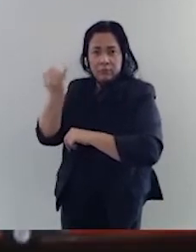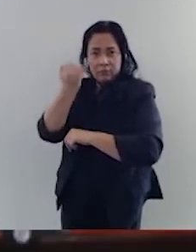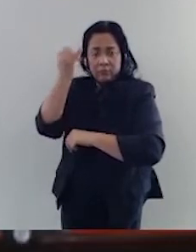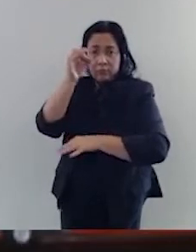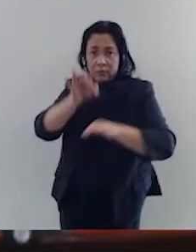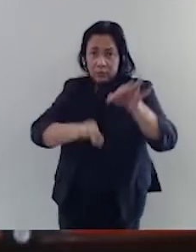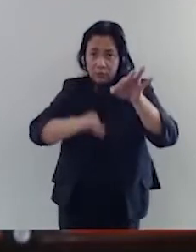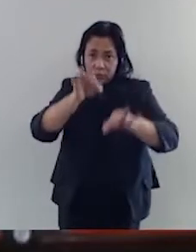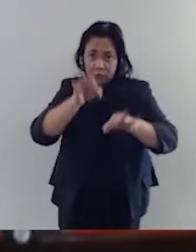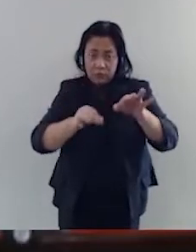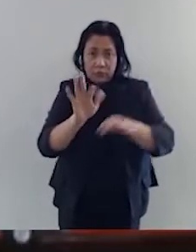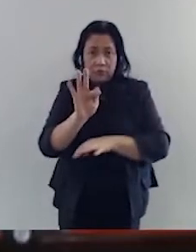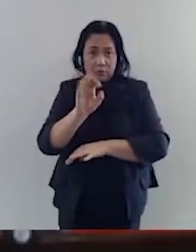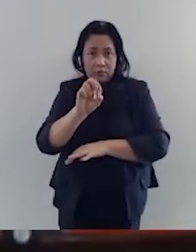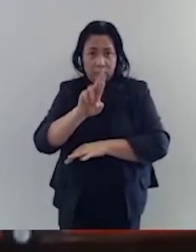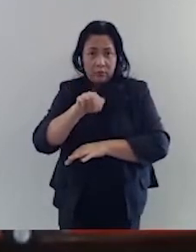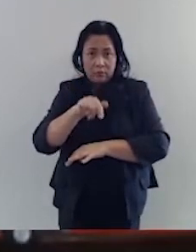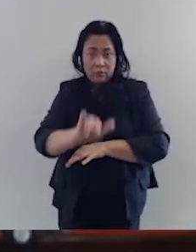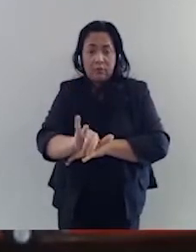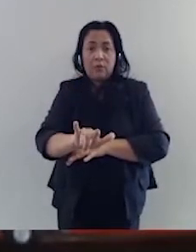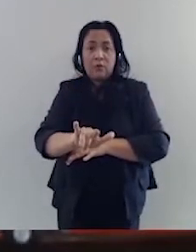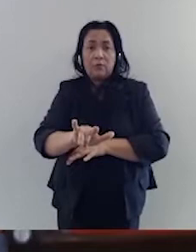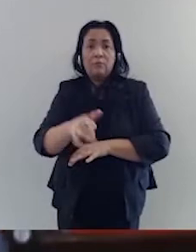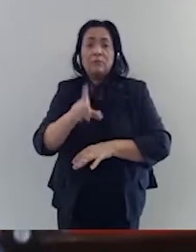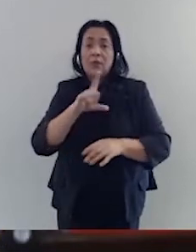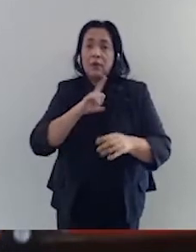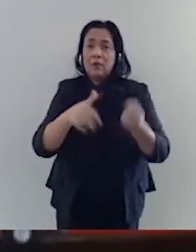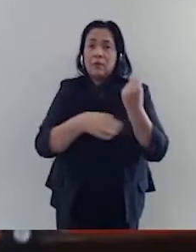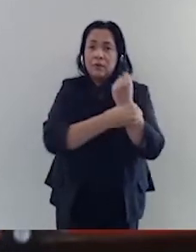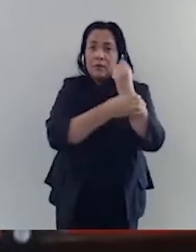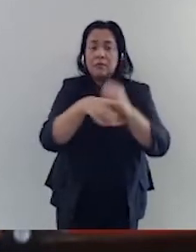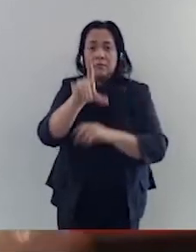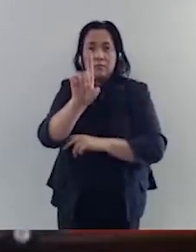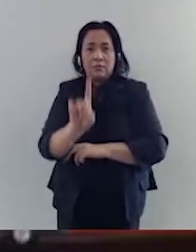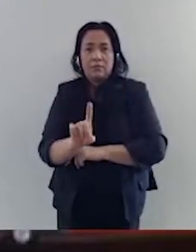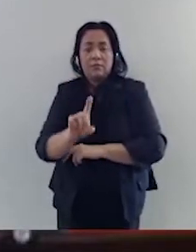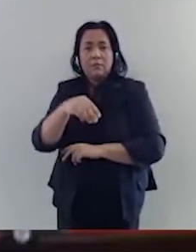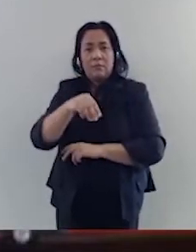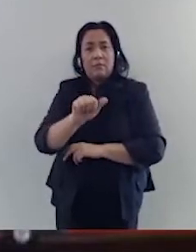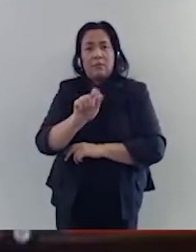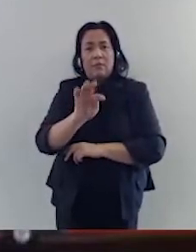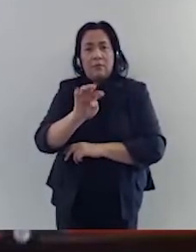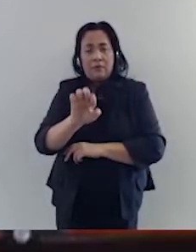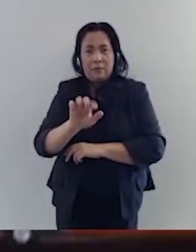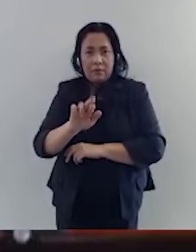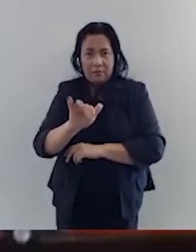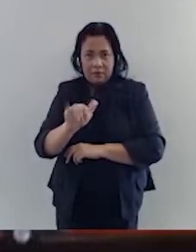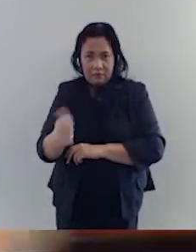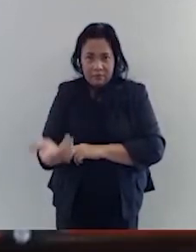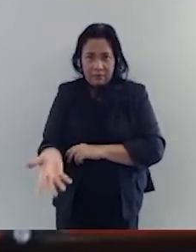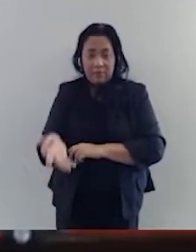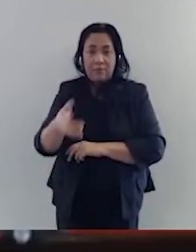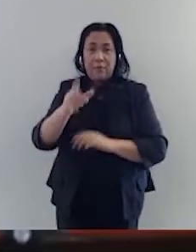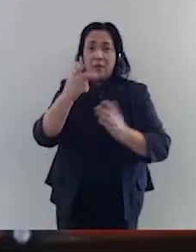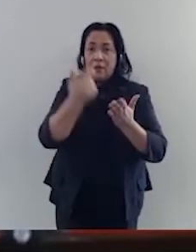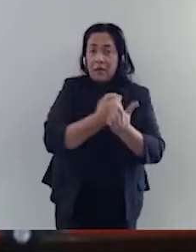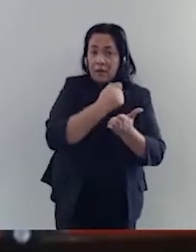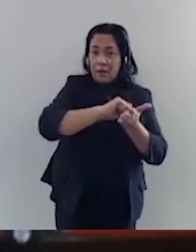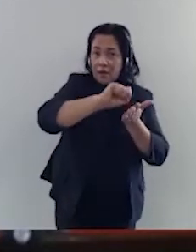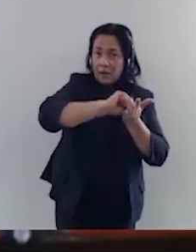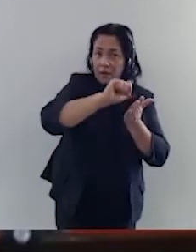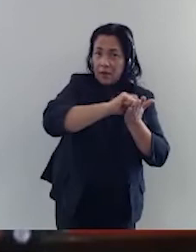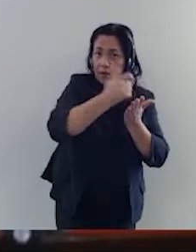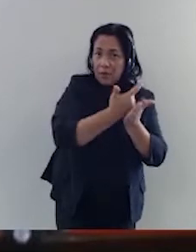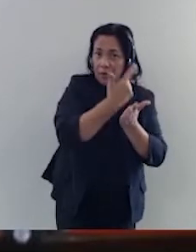justiça formal para a justiça material. E a obra de Capelletti era o grande referencial e foi para o mundo inteiro.